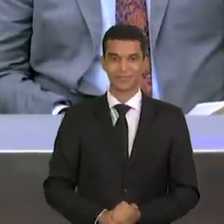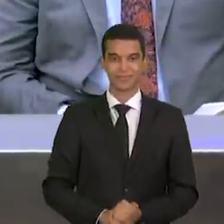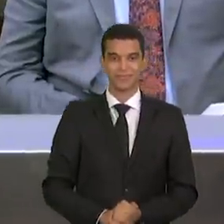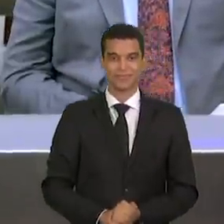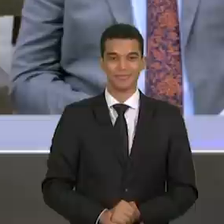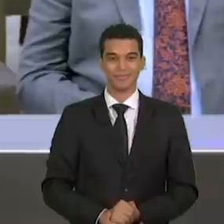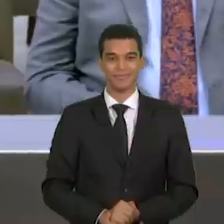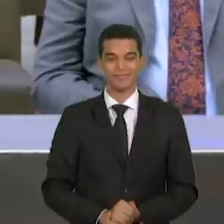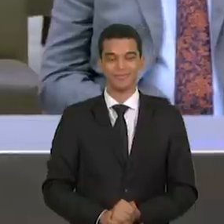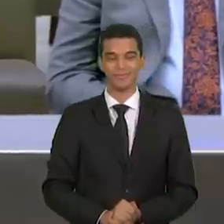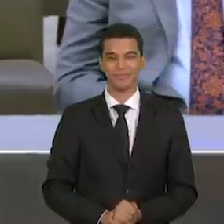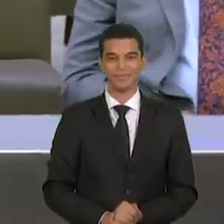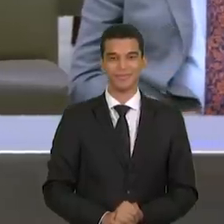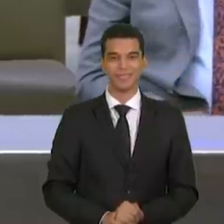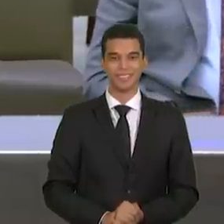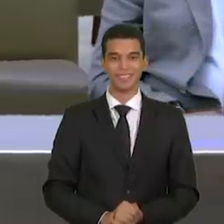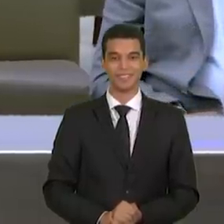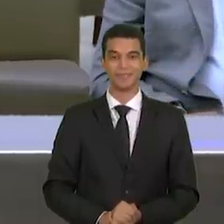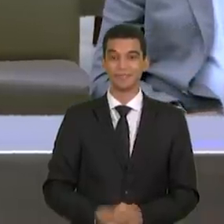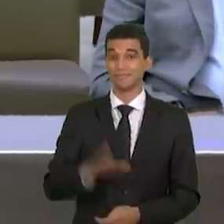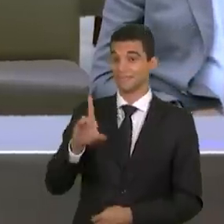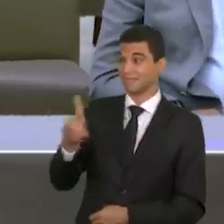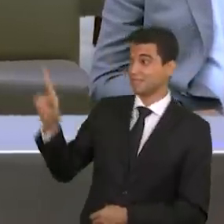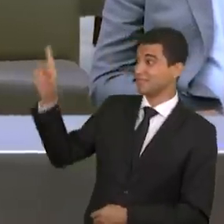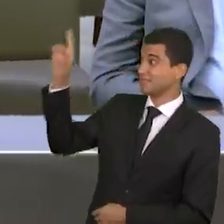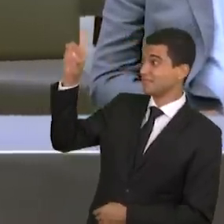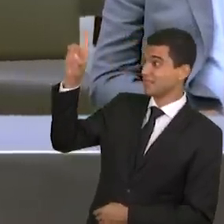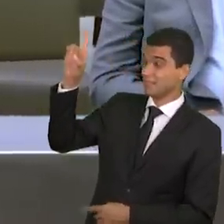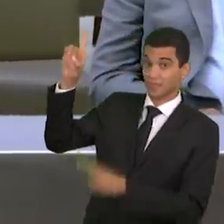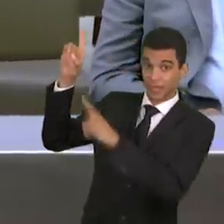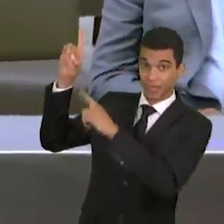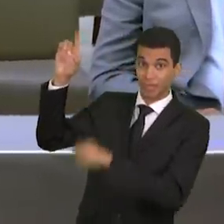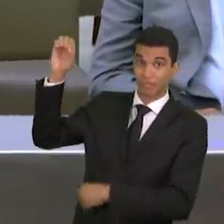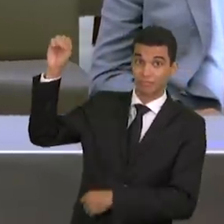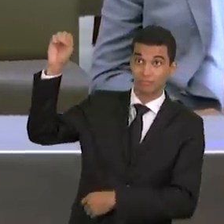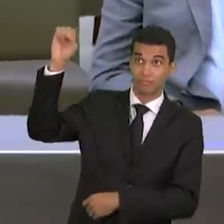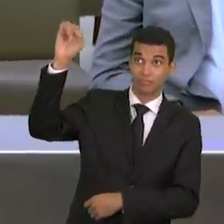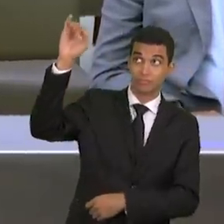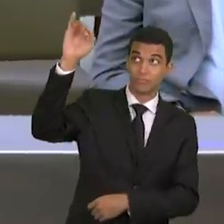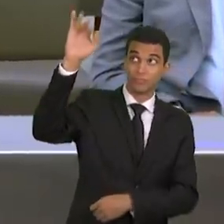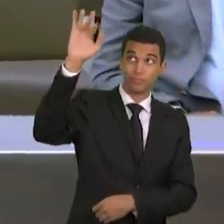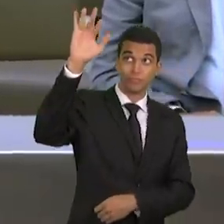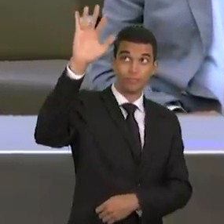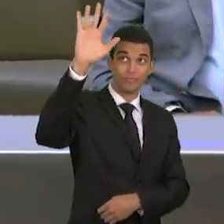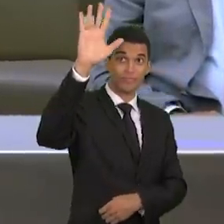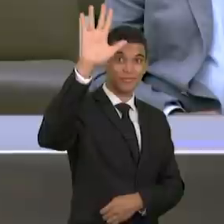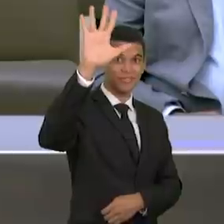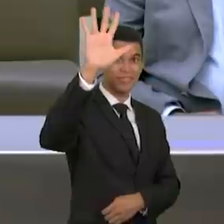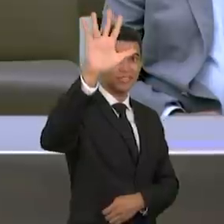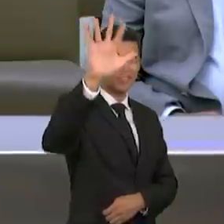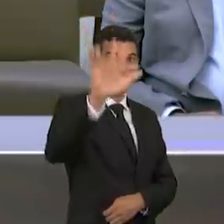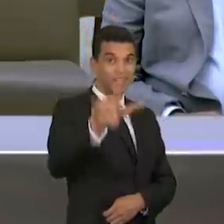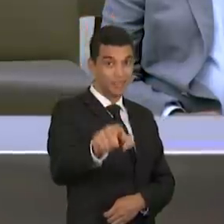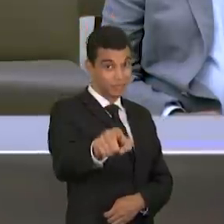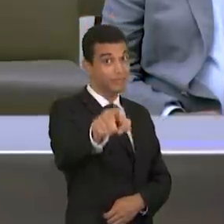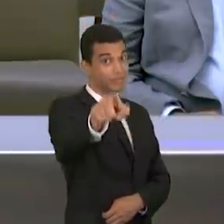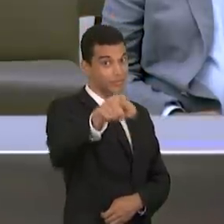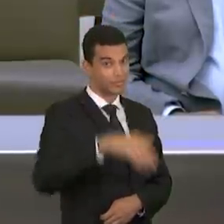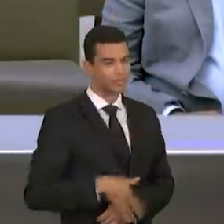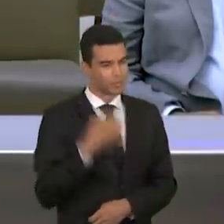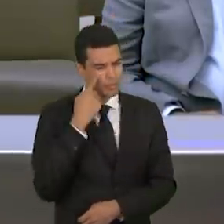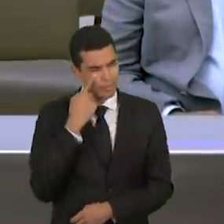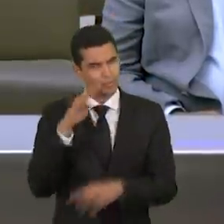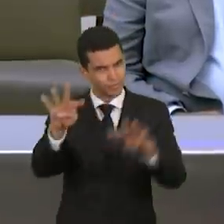E a mão dele está sendo estendida em direção a você. Olha, escuta, escuta. Presta